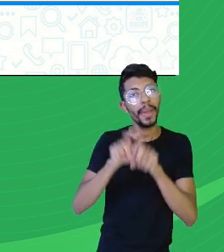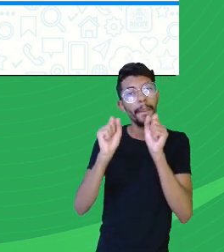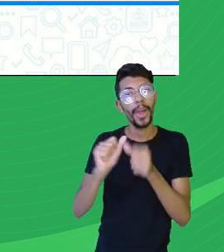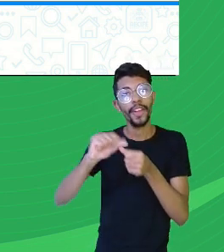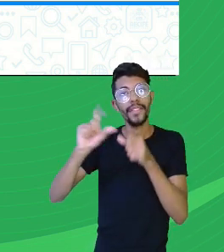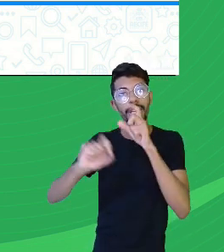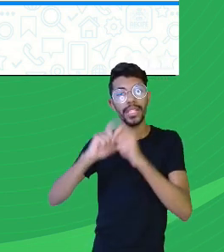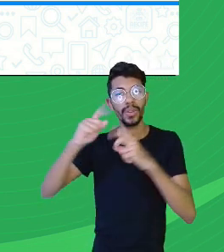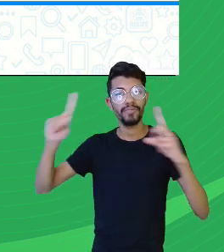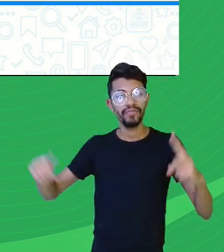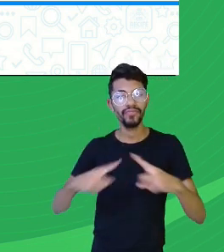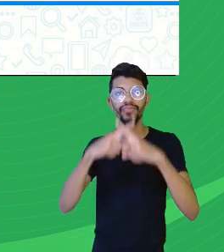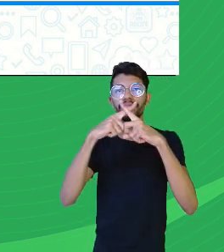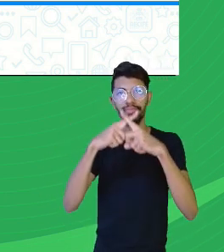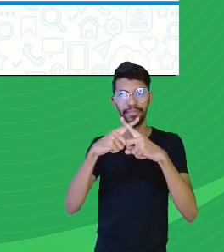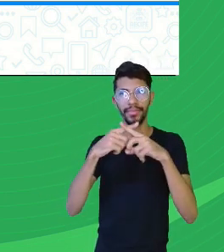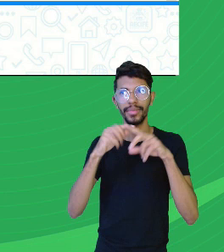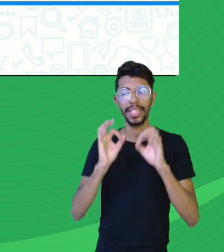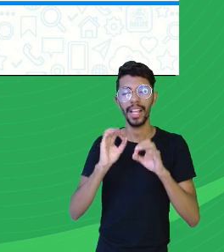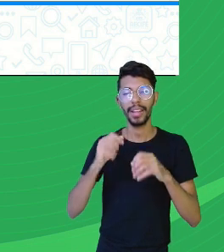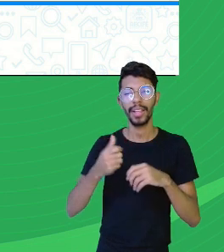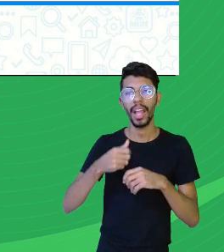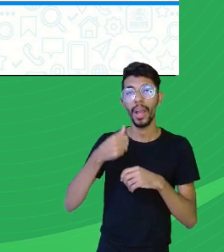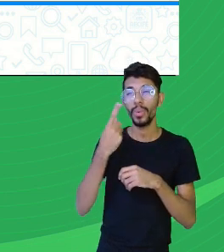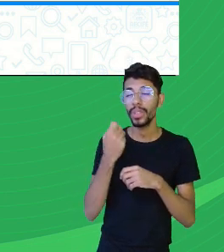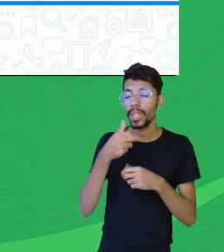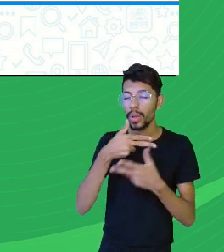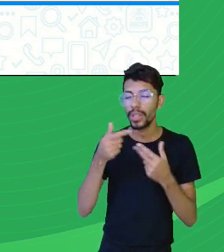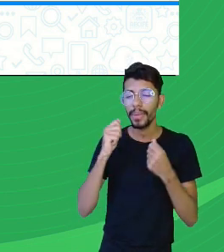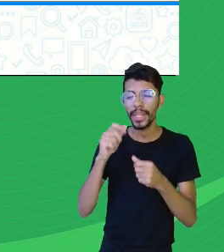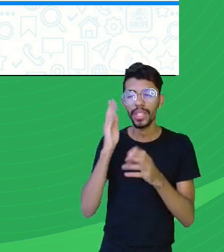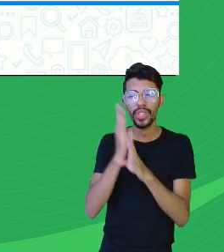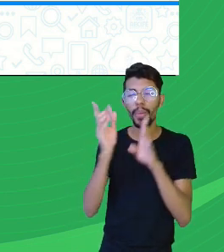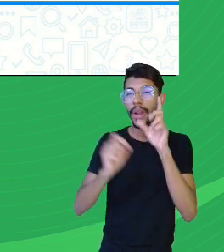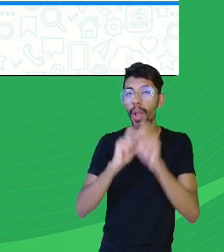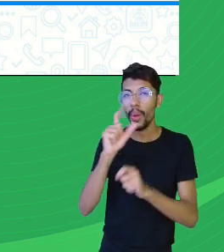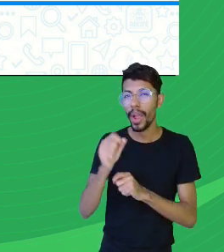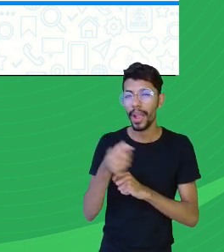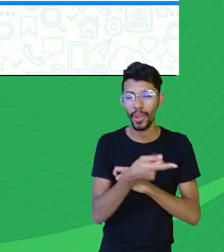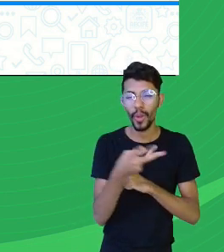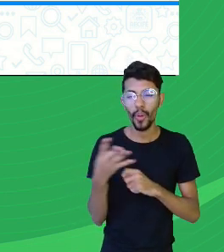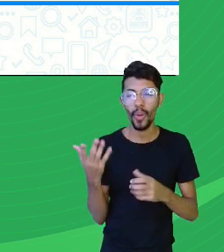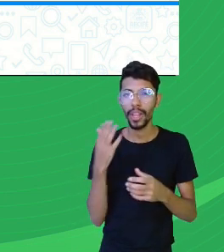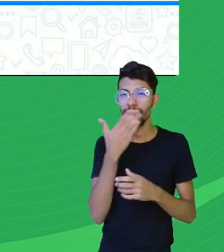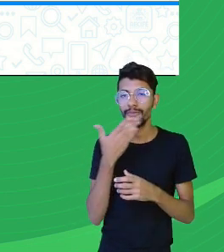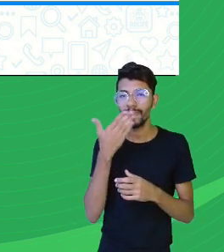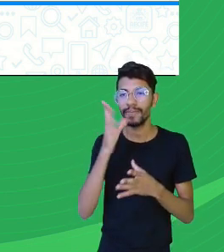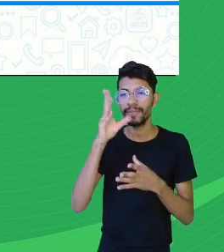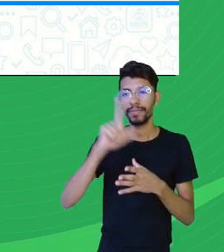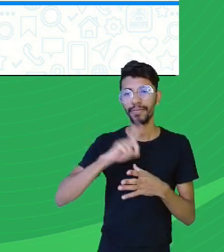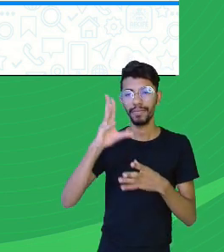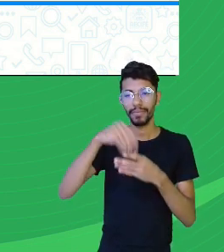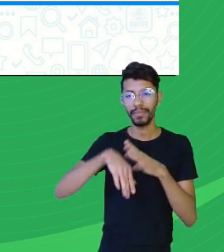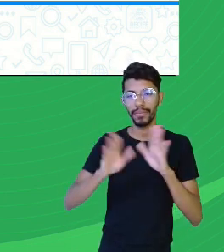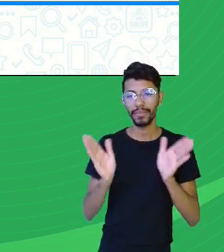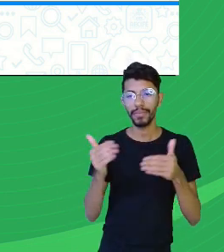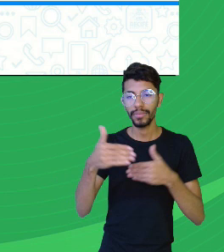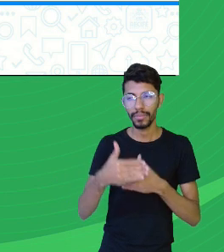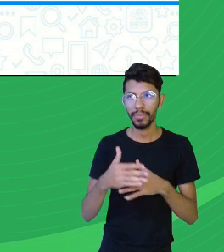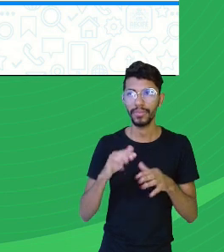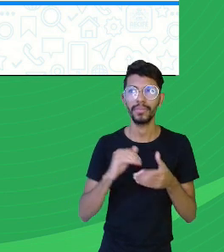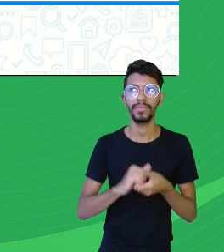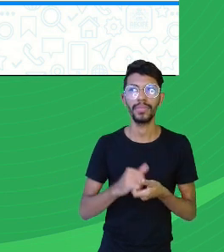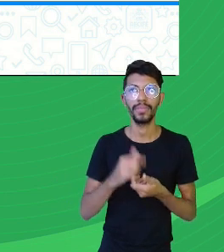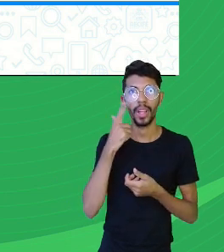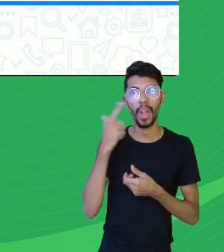preciso descobrir é quantos bombons tem em cada caixa. Vamos ver? Olha só, quantos bombons tem em cada